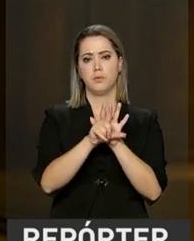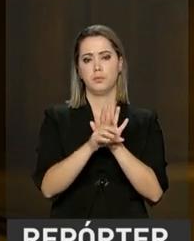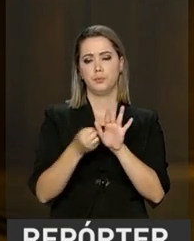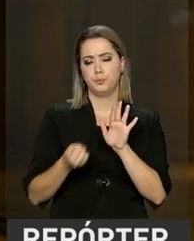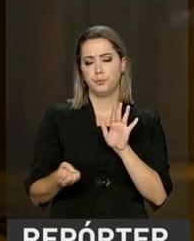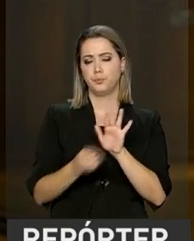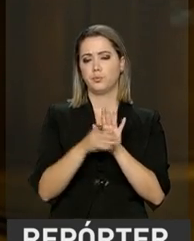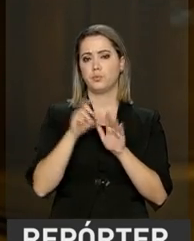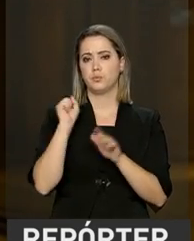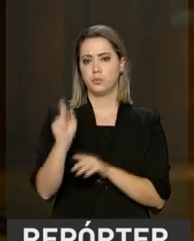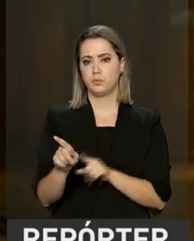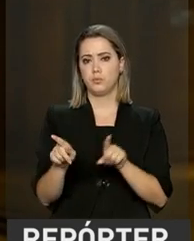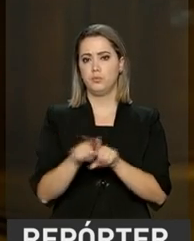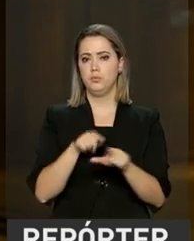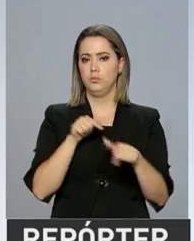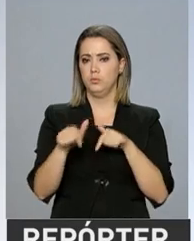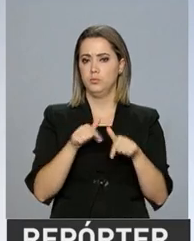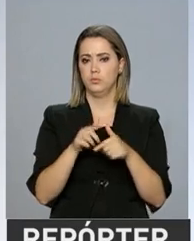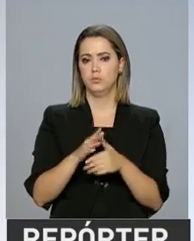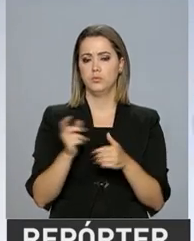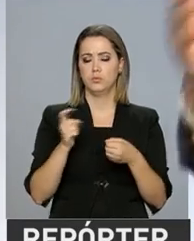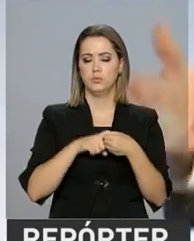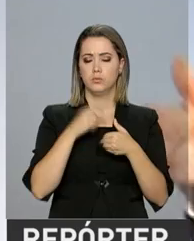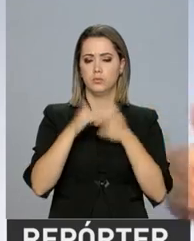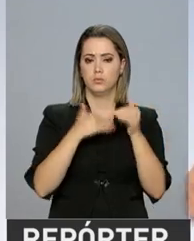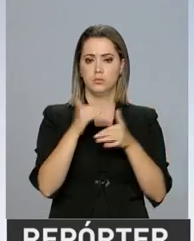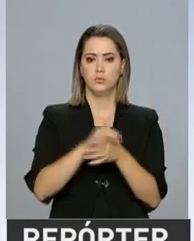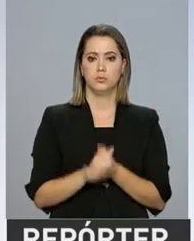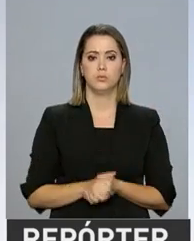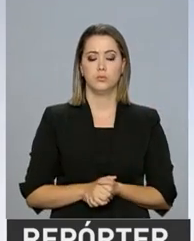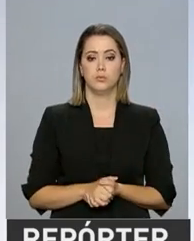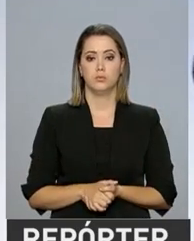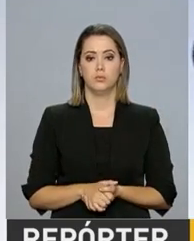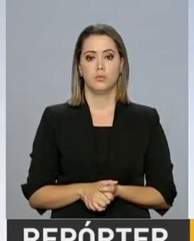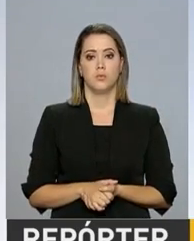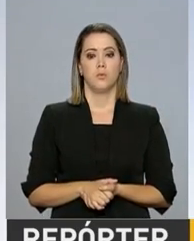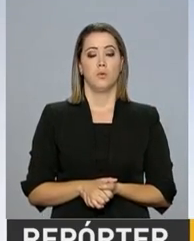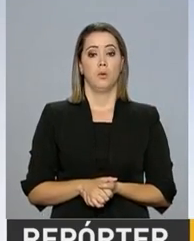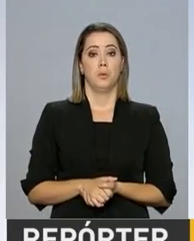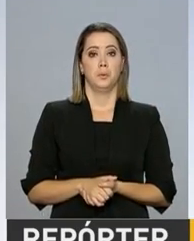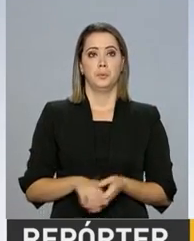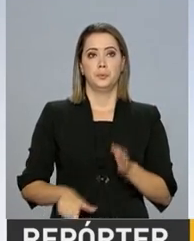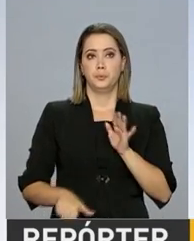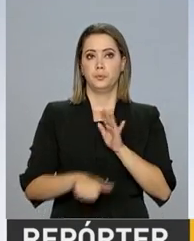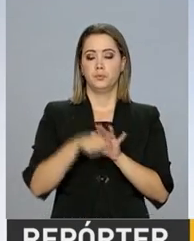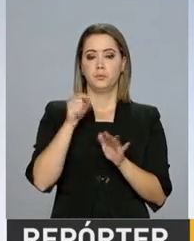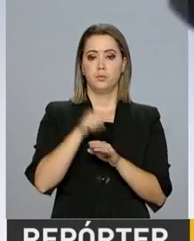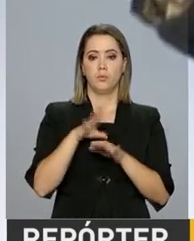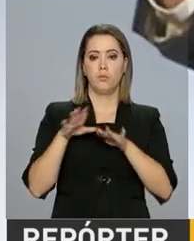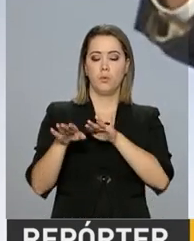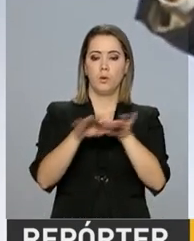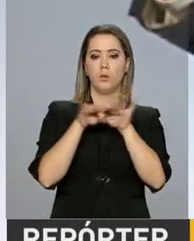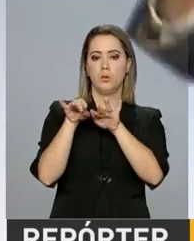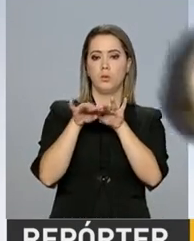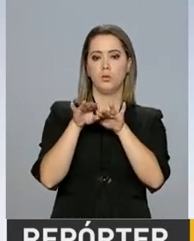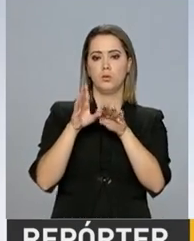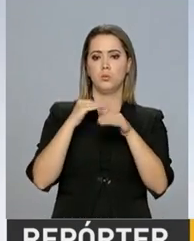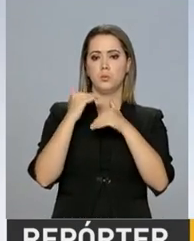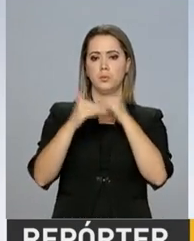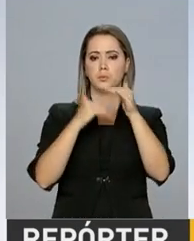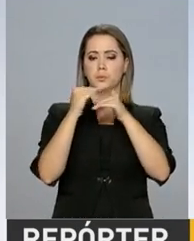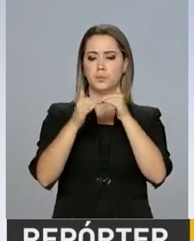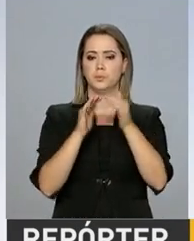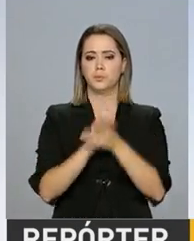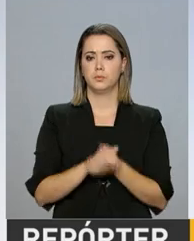manter o caminho da retomada do crescimento está sendo tomad as medidas necessárias para garantir primeiro a estabilidade da economia para voltar a